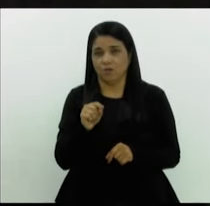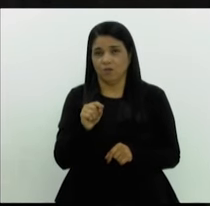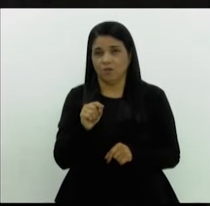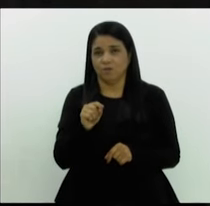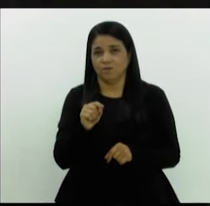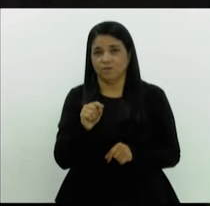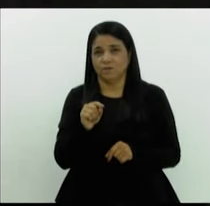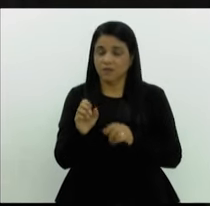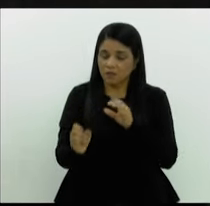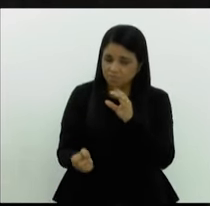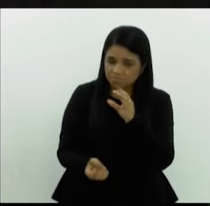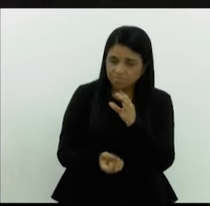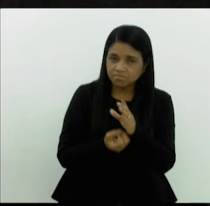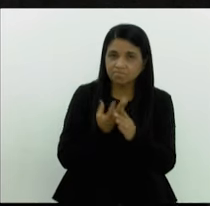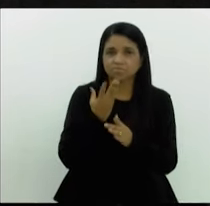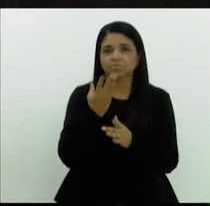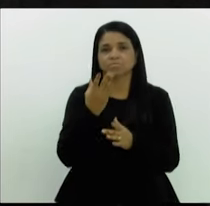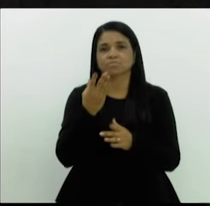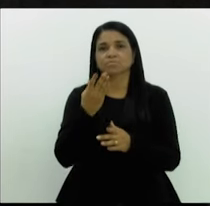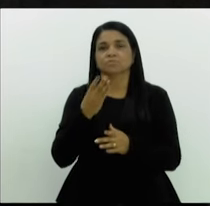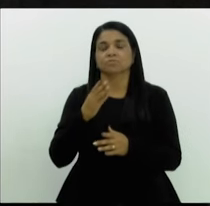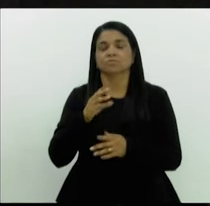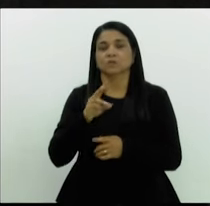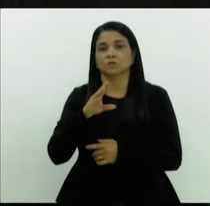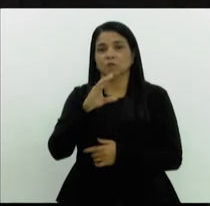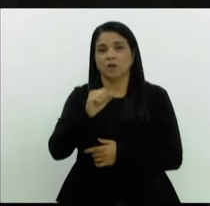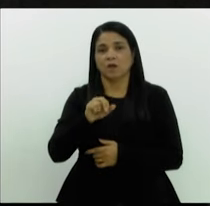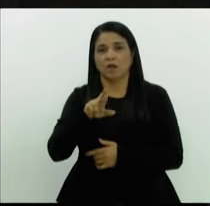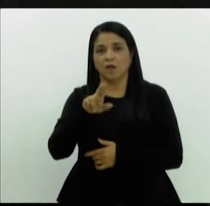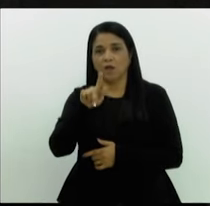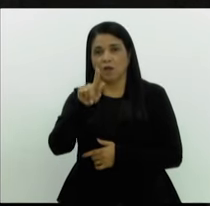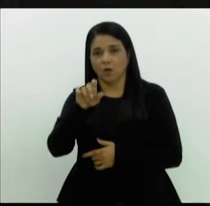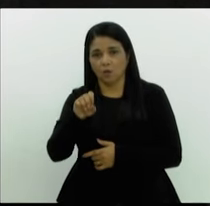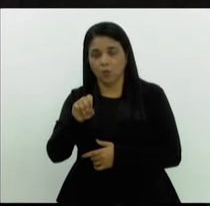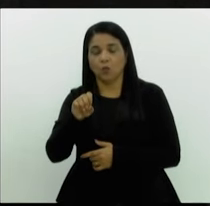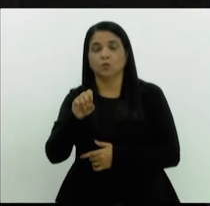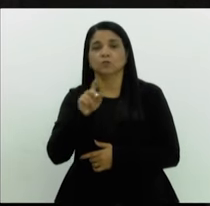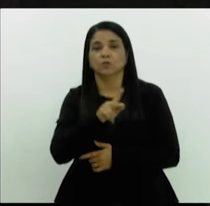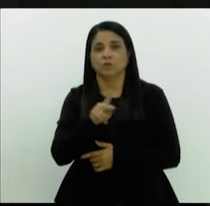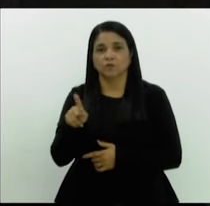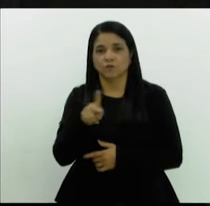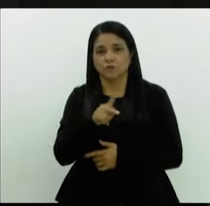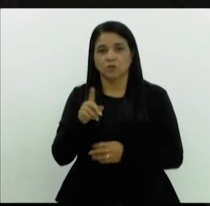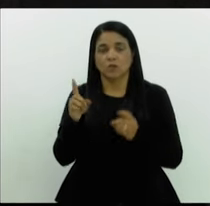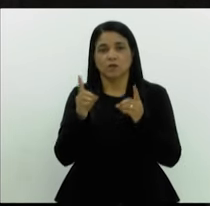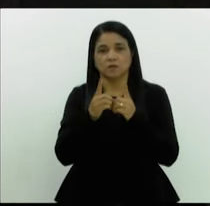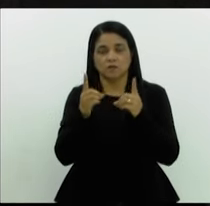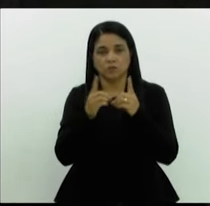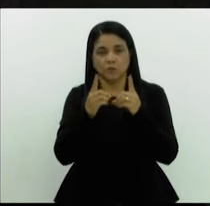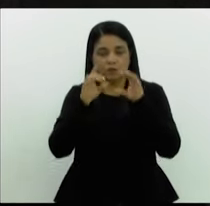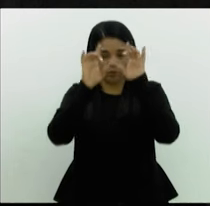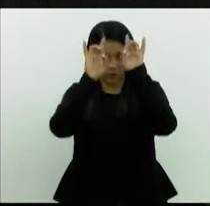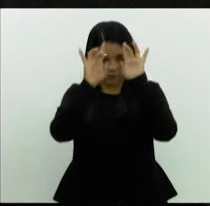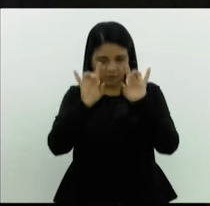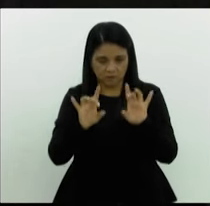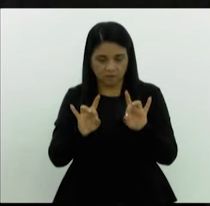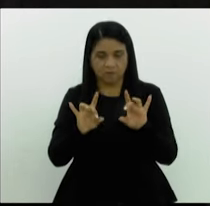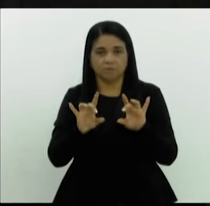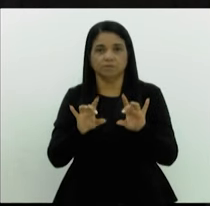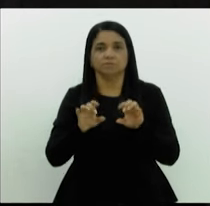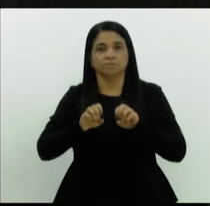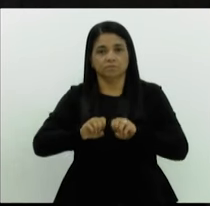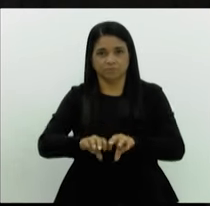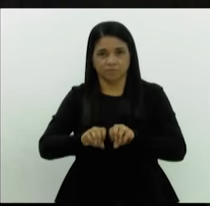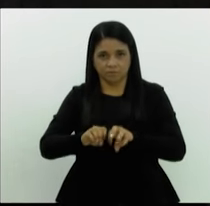a criação do cargo do professor de atendimento educacional especializado.